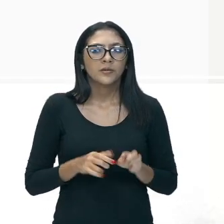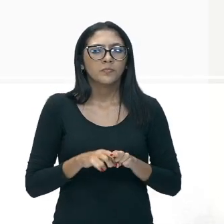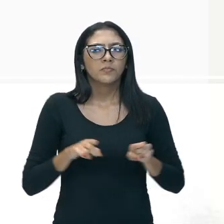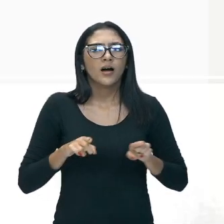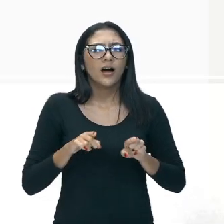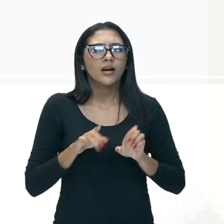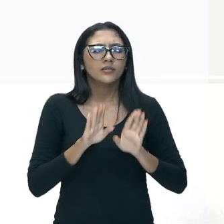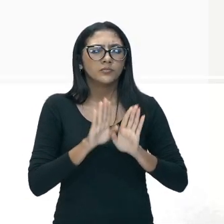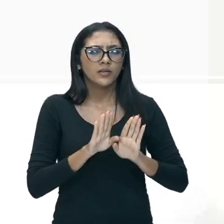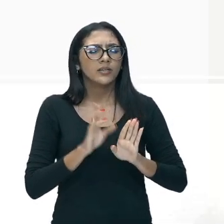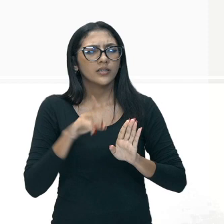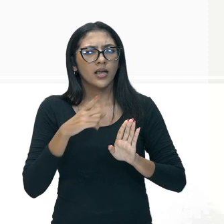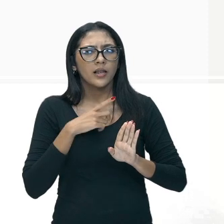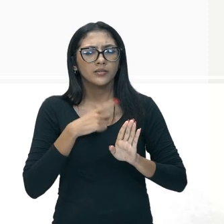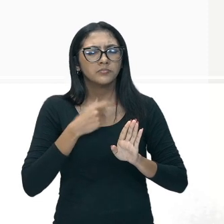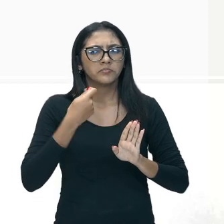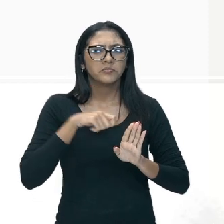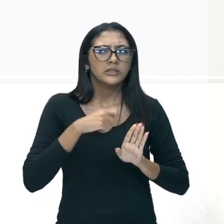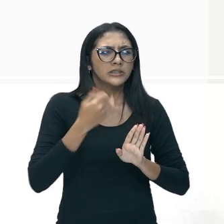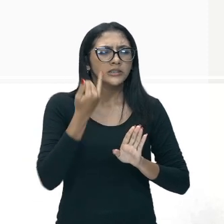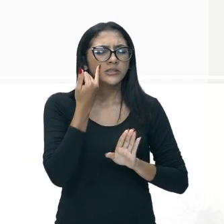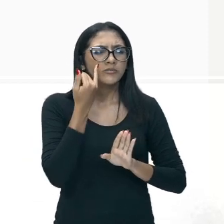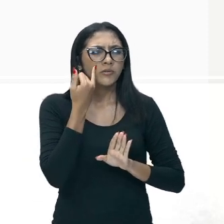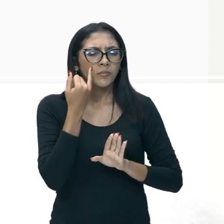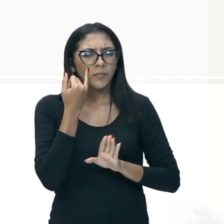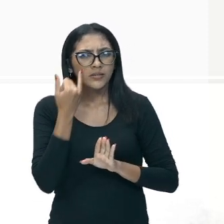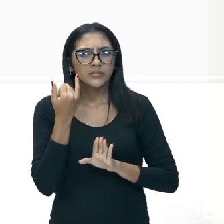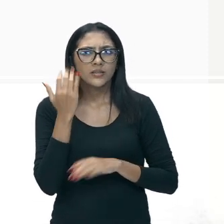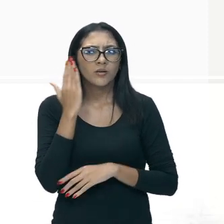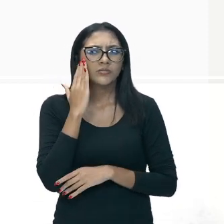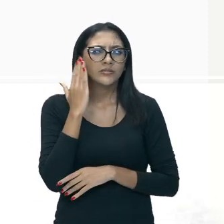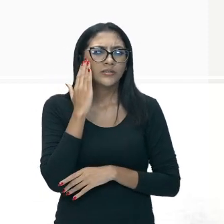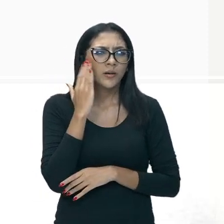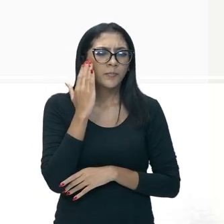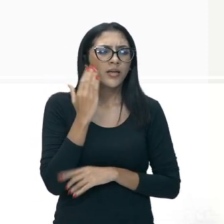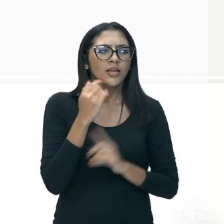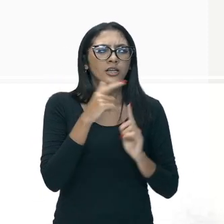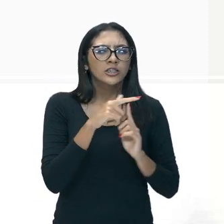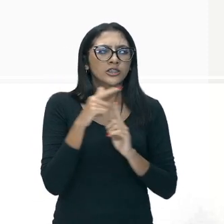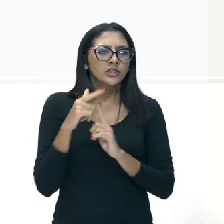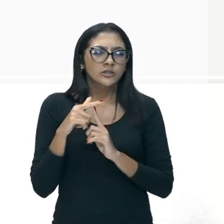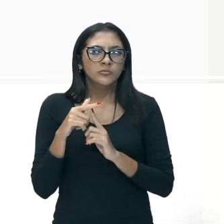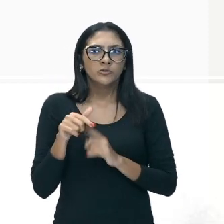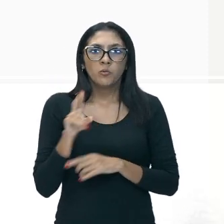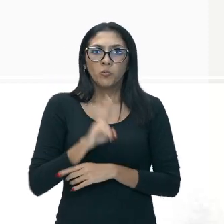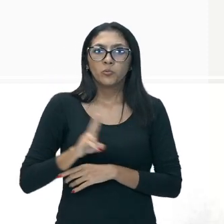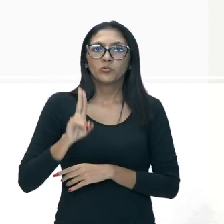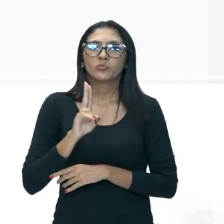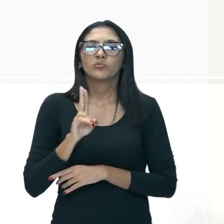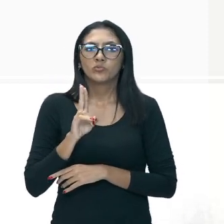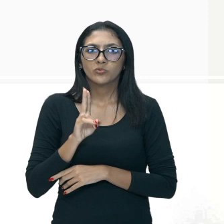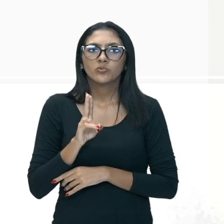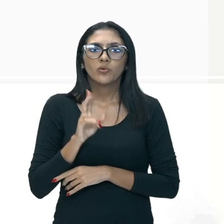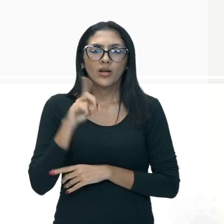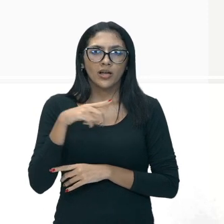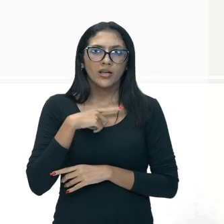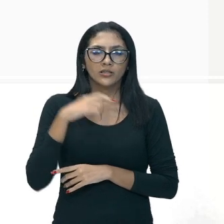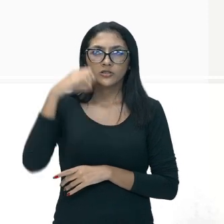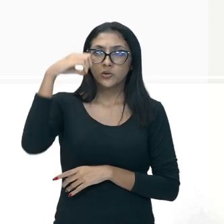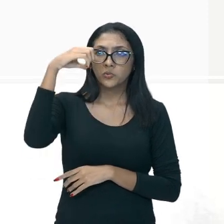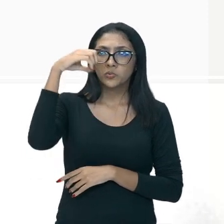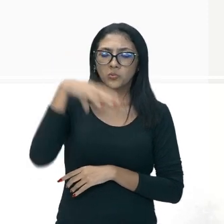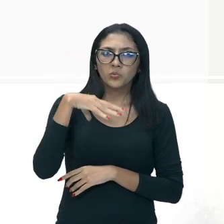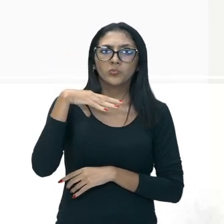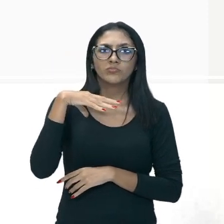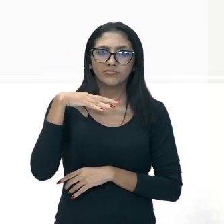né? Ele está querendo saber a energia elétrica consumida por essa lâmpada ao longo